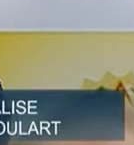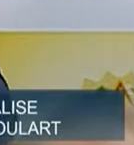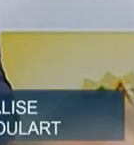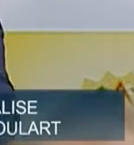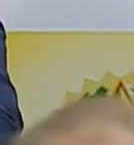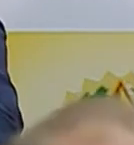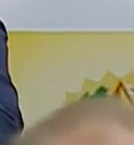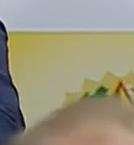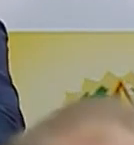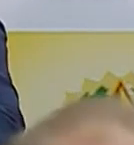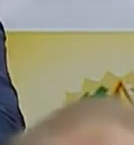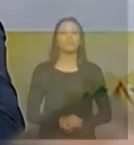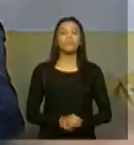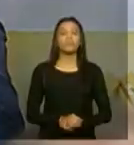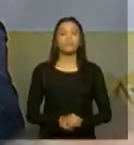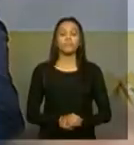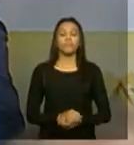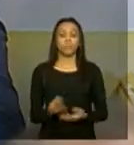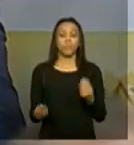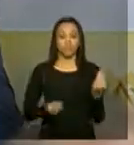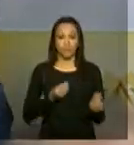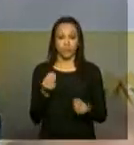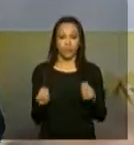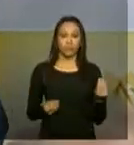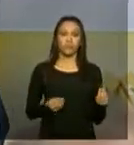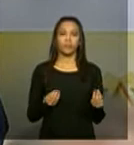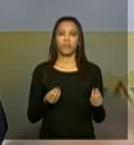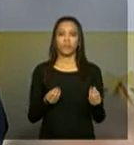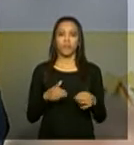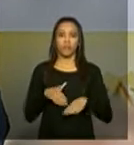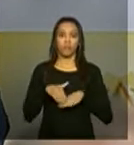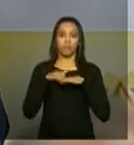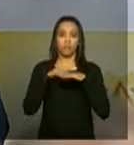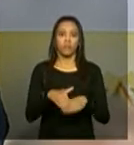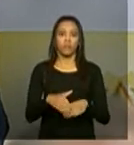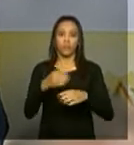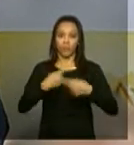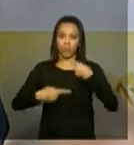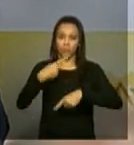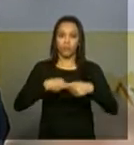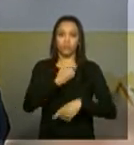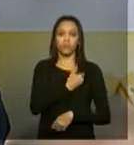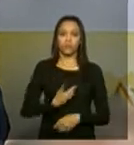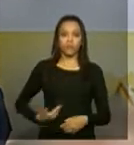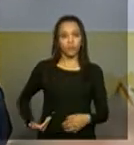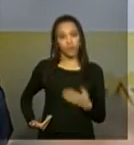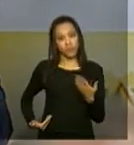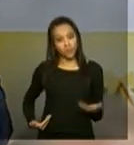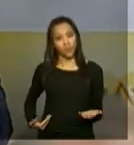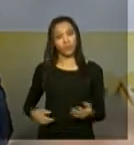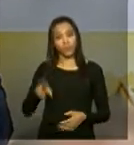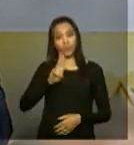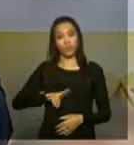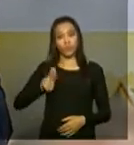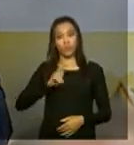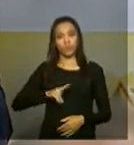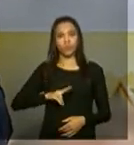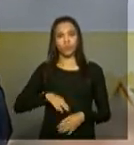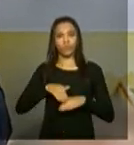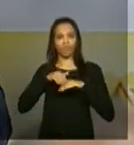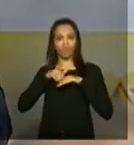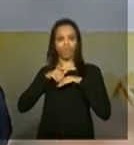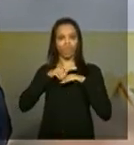e diretrizes e e políticas públicas resolveu utilizar da força para